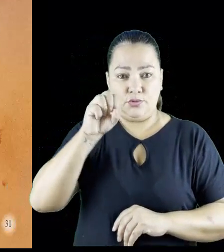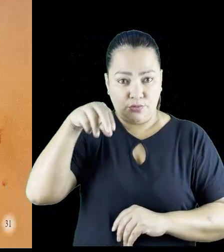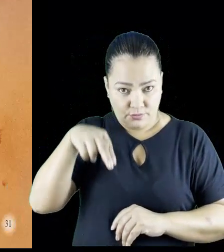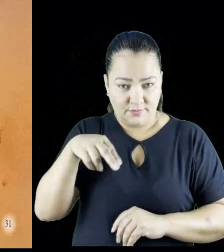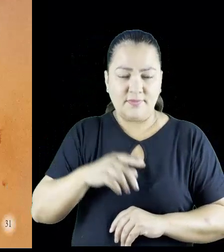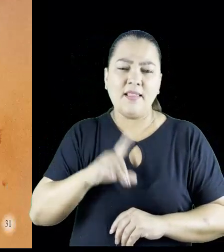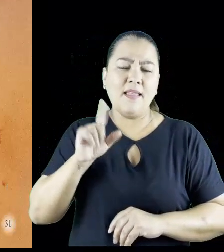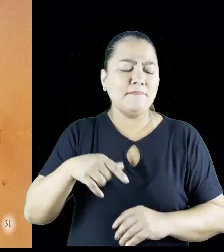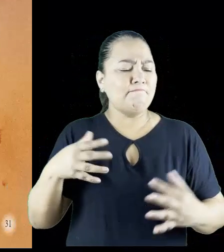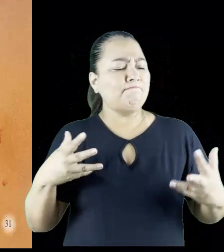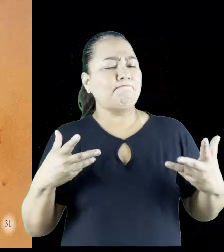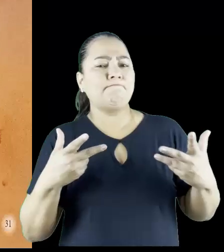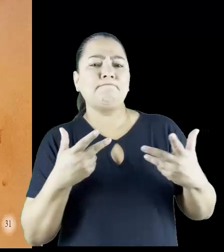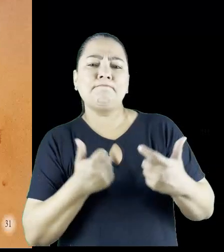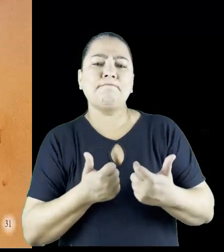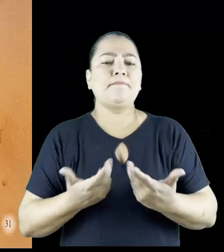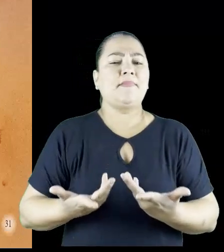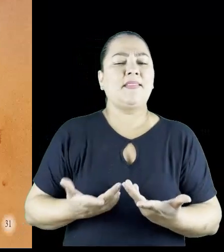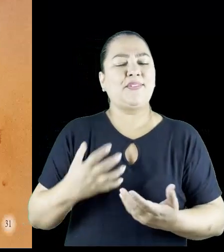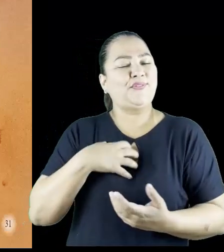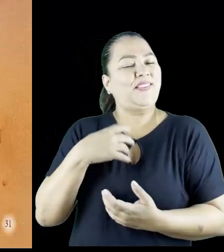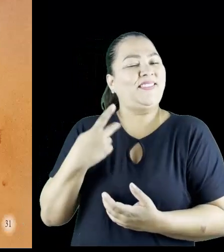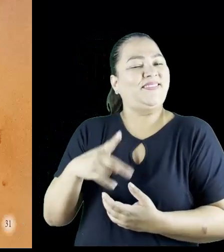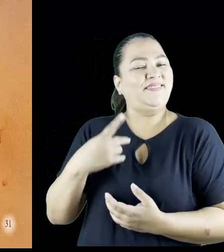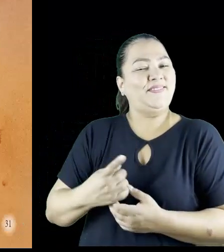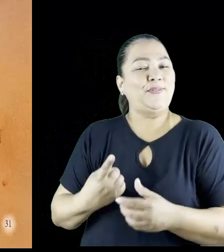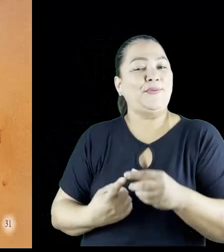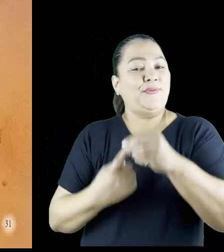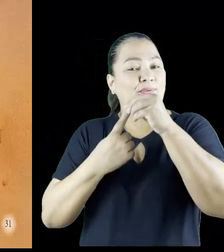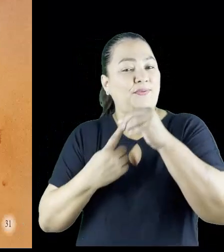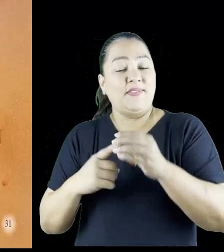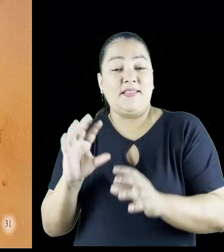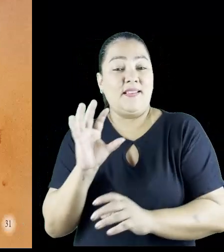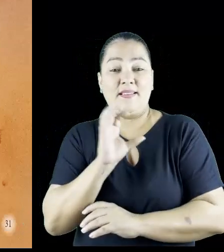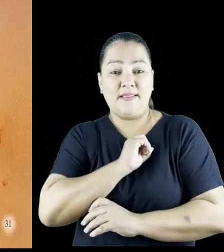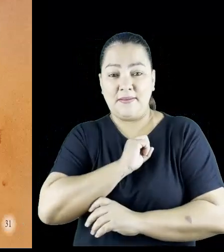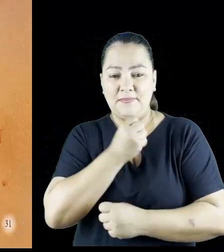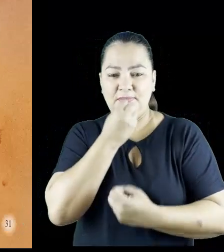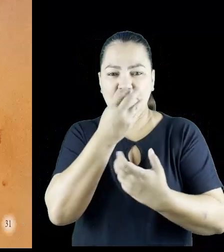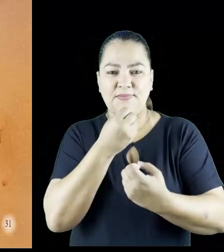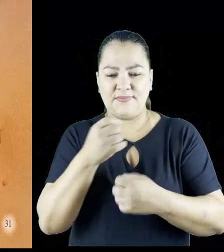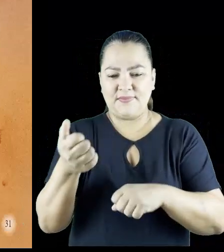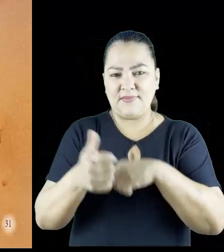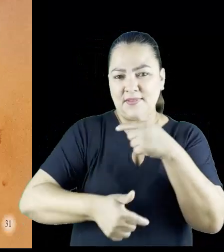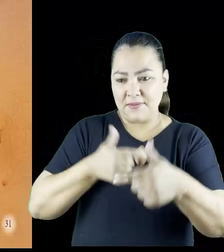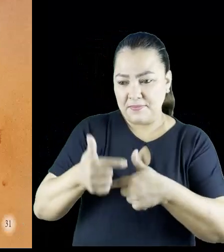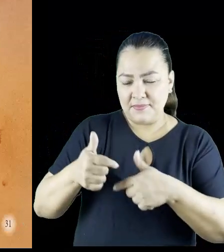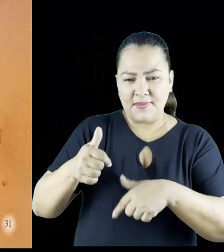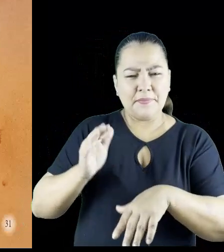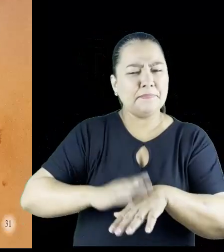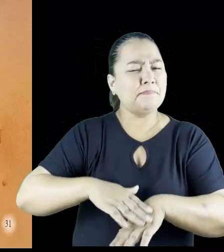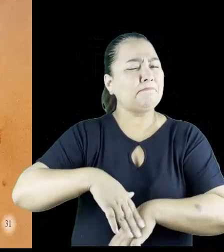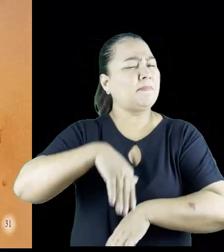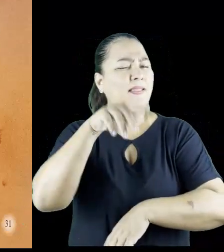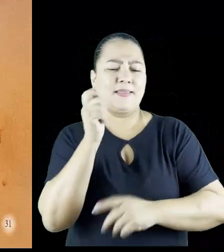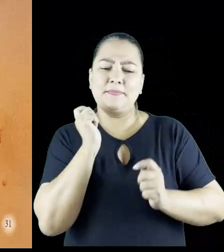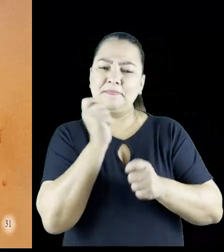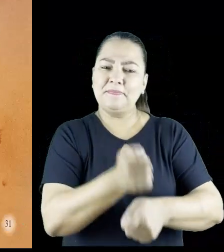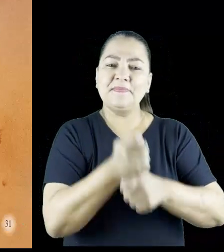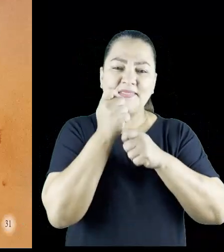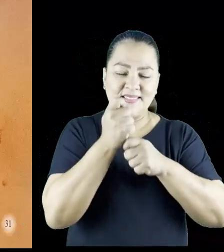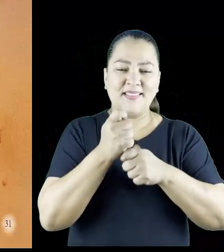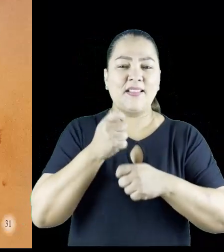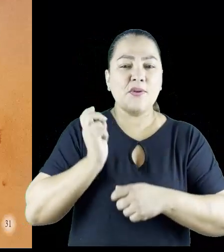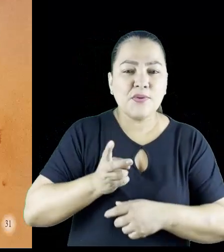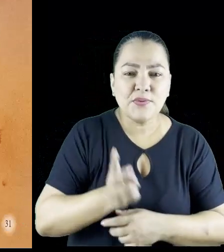Edson. Edson é um sujeito incrível com um jeitão só dele que adora falar sobre o seu trabalho que é mais que pescar,